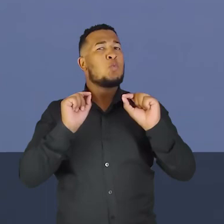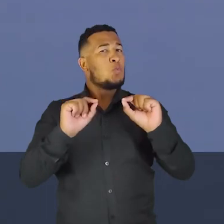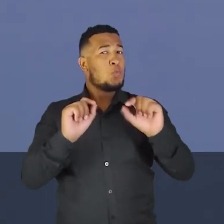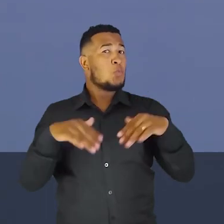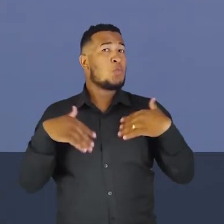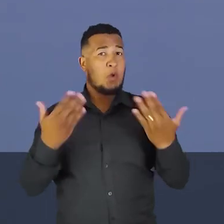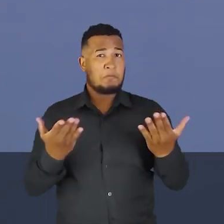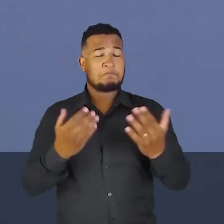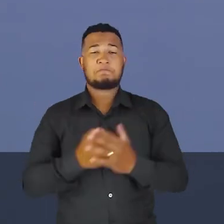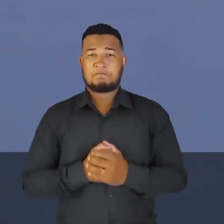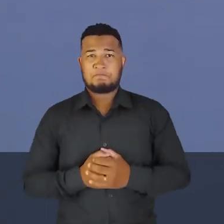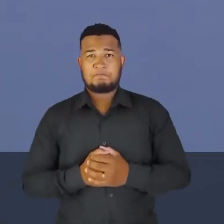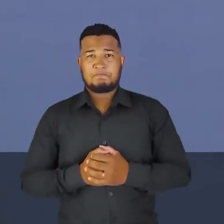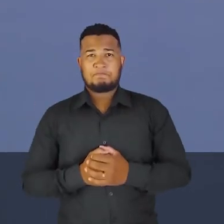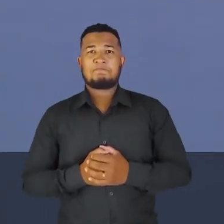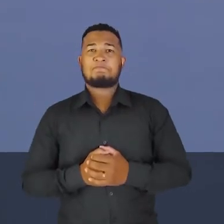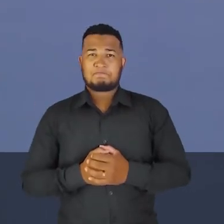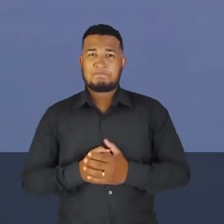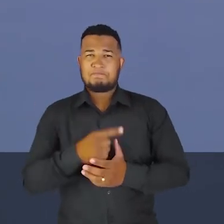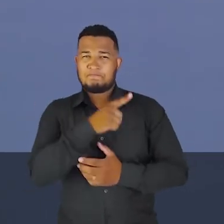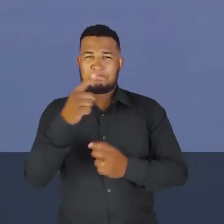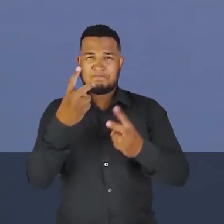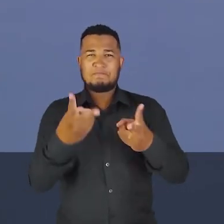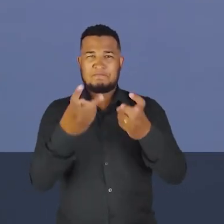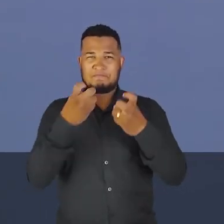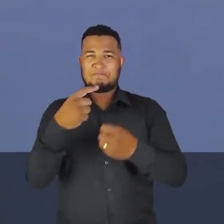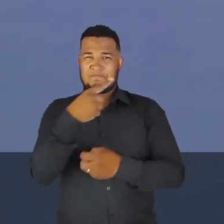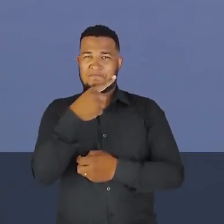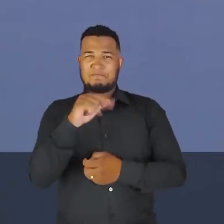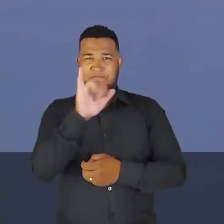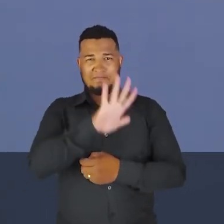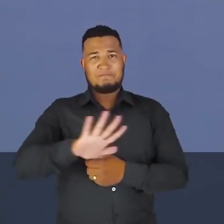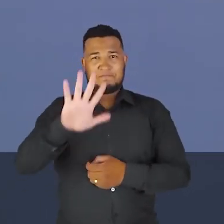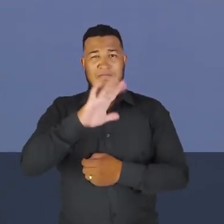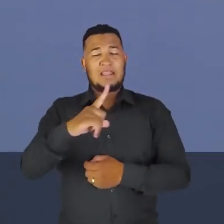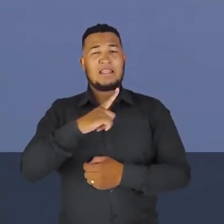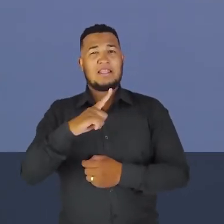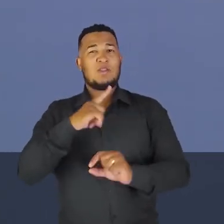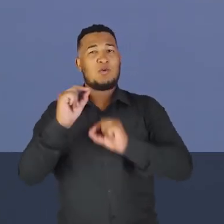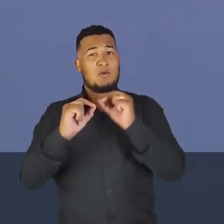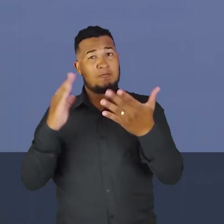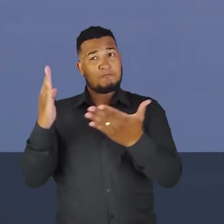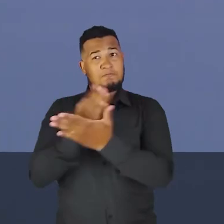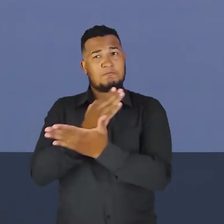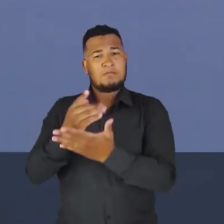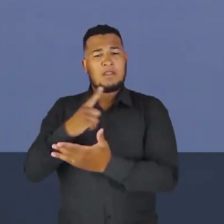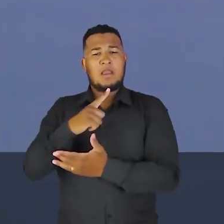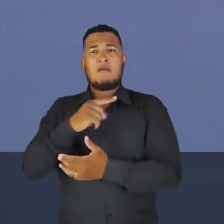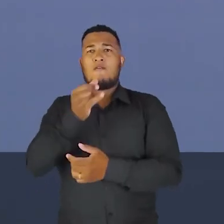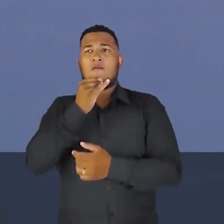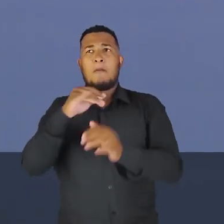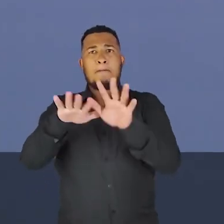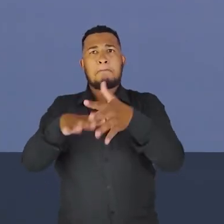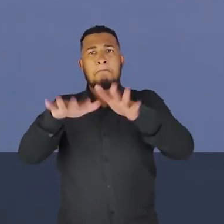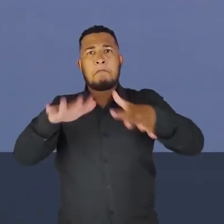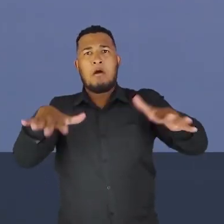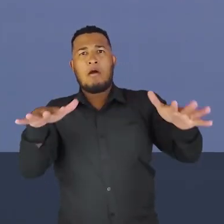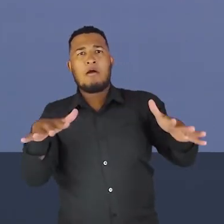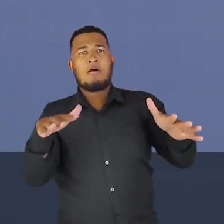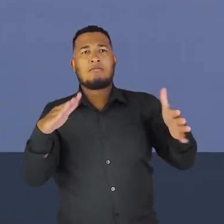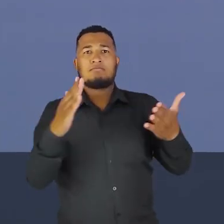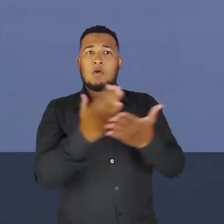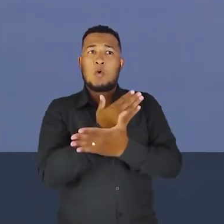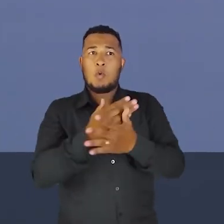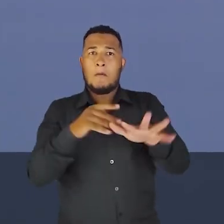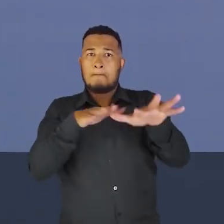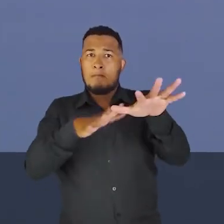só. Como vocês puderam ver nas imagens, então, nós temos cidades rodeadas por mar, algumas cidades são rodeadas pelo